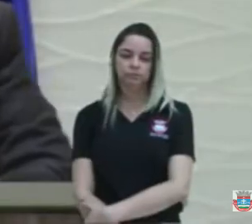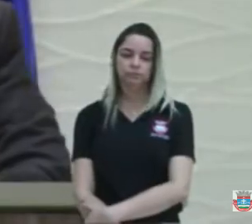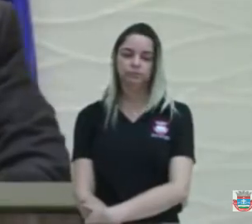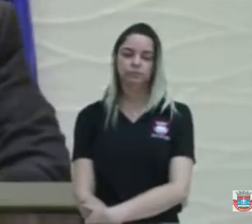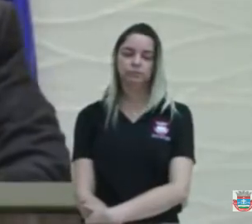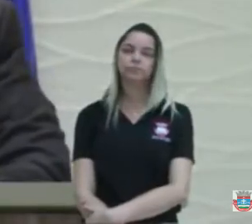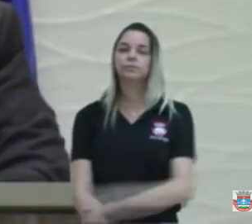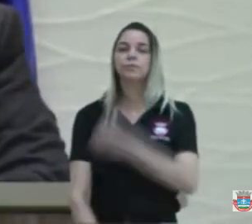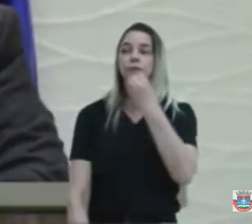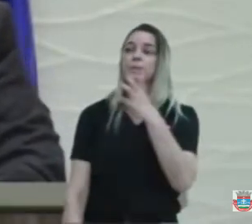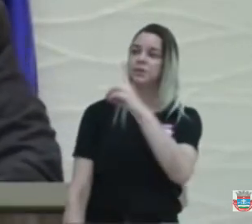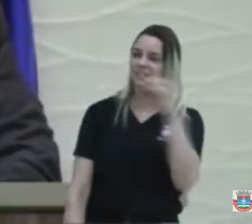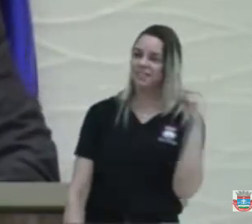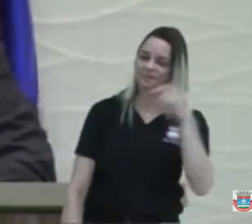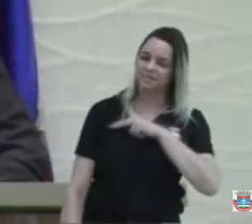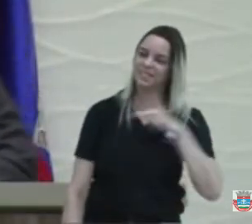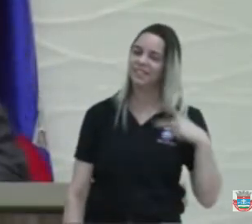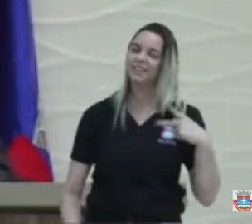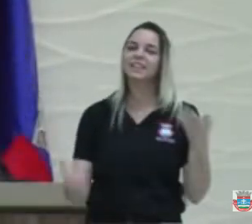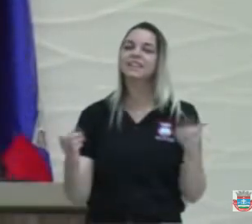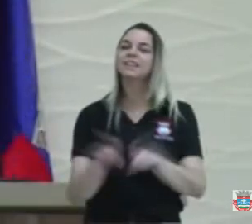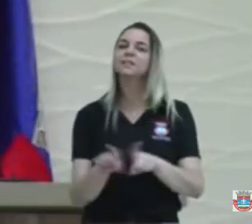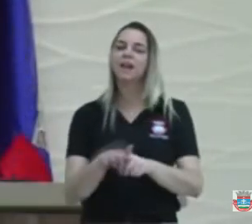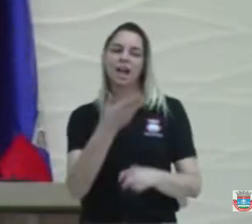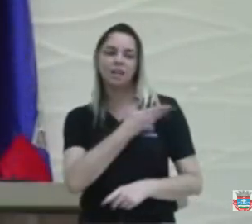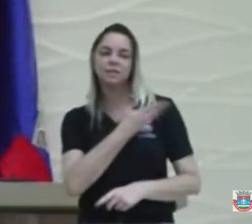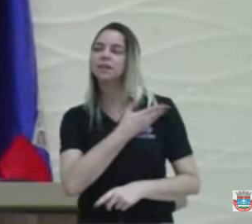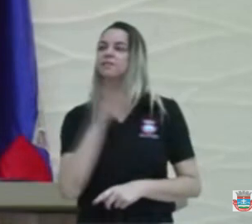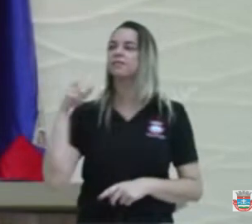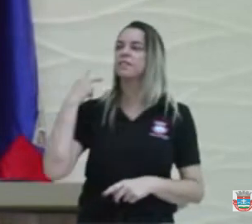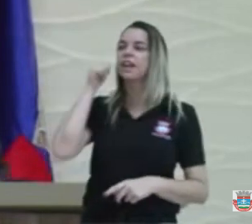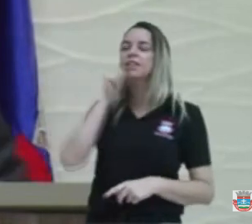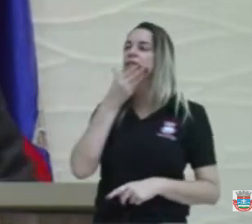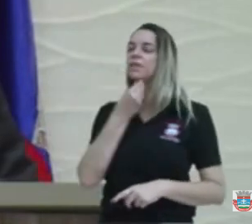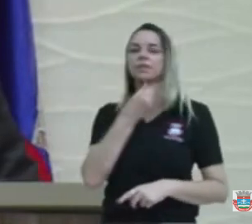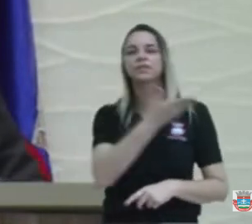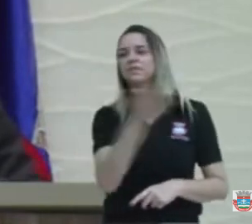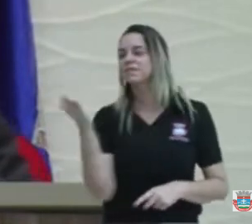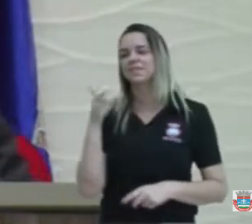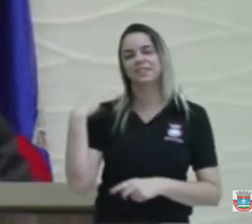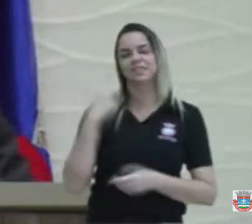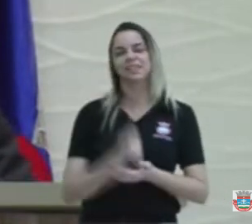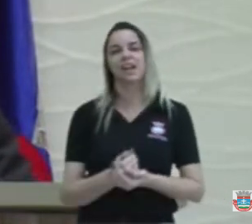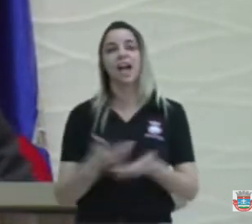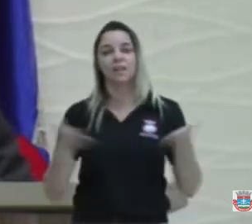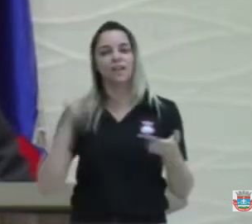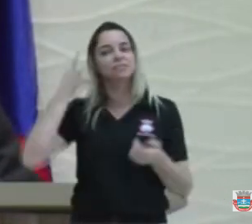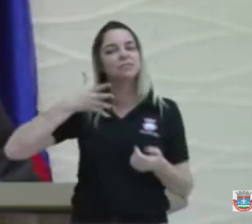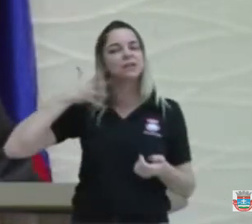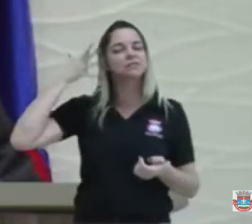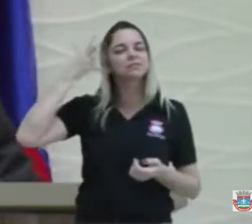Bom dia, senhor presidente, colegas vereadores, colegas vereadoras. Quero iniciar aqui minhas palavras,